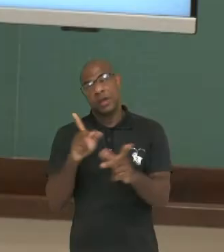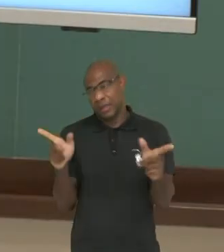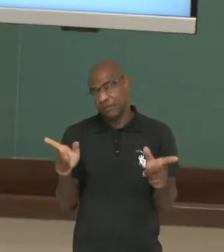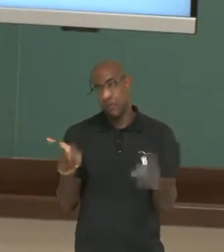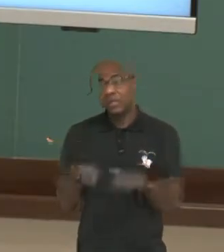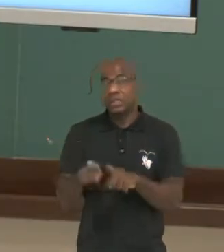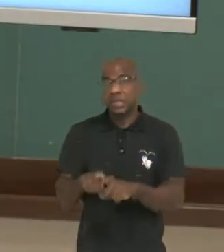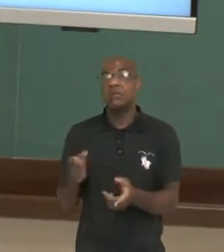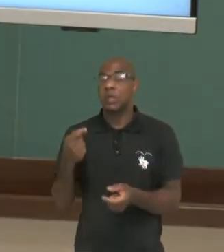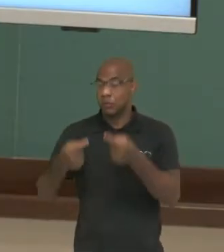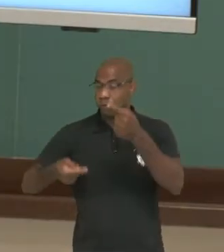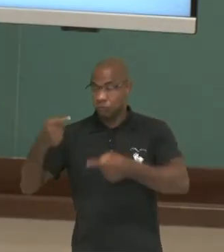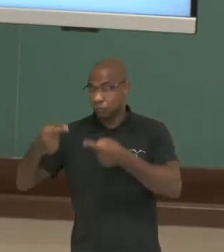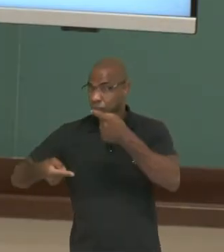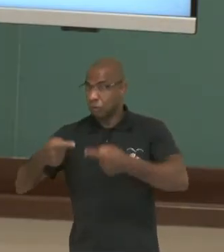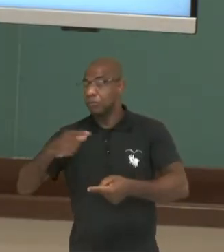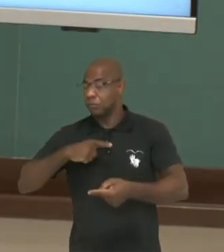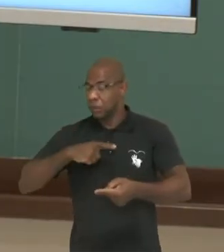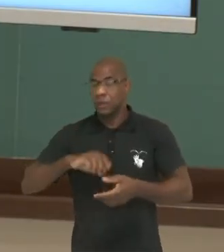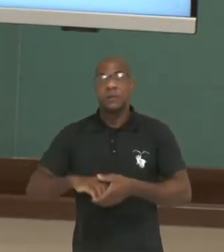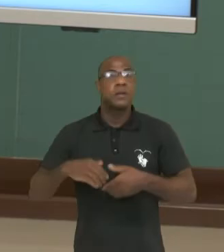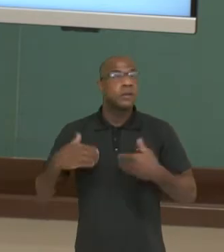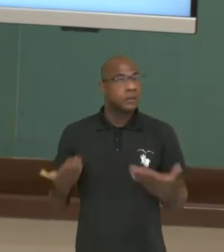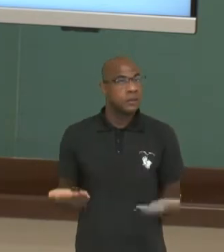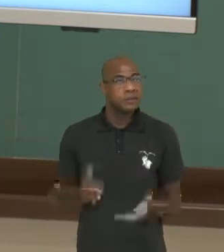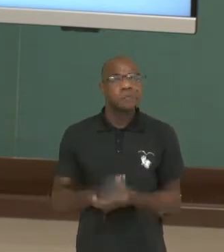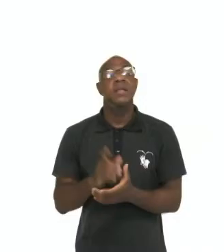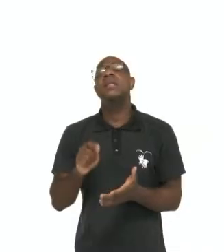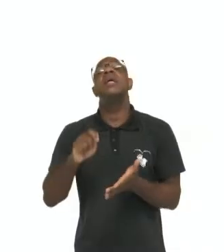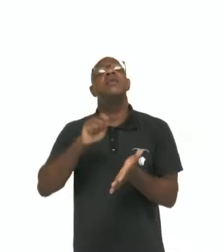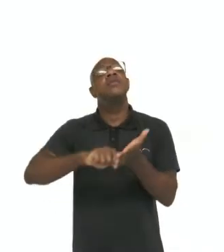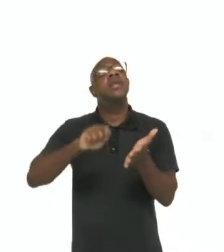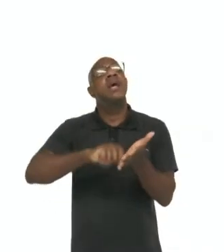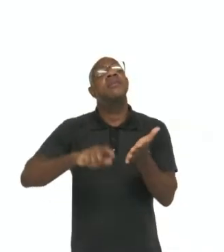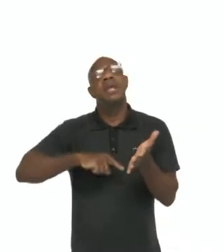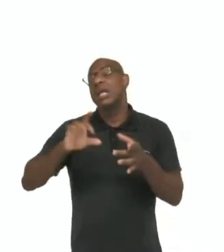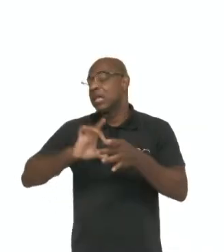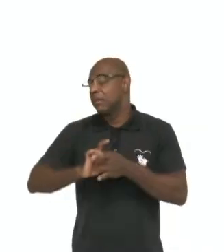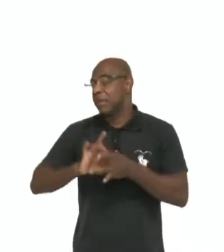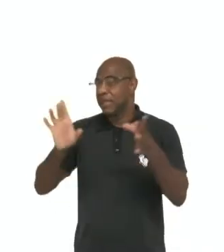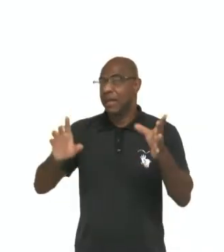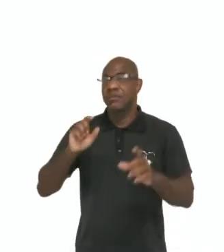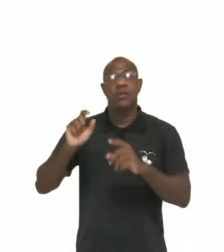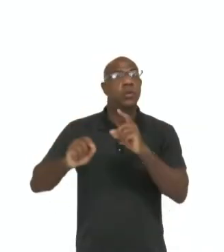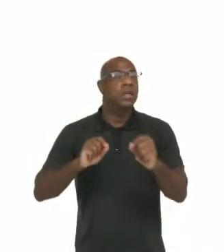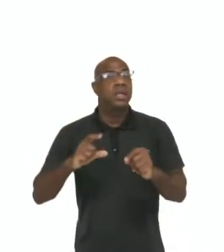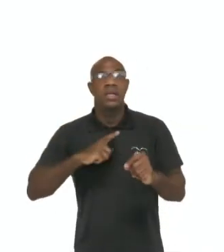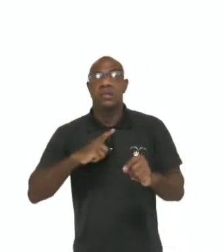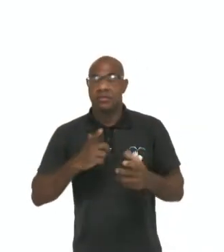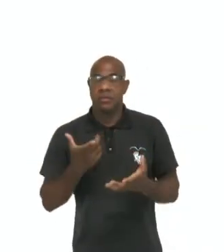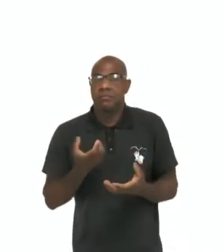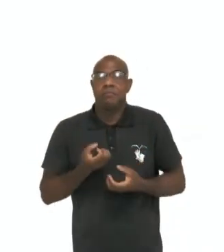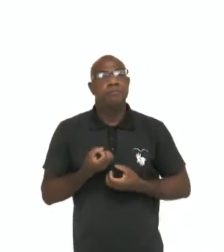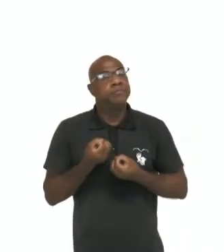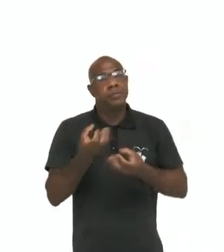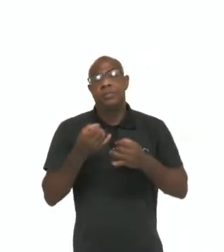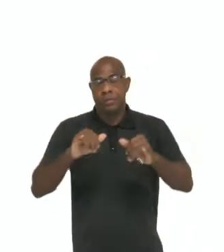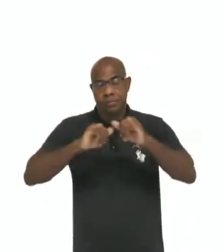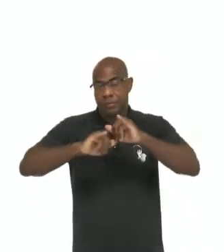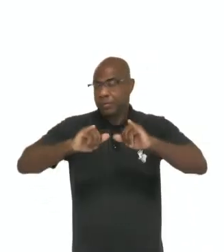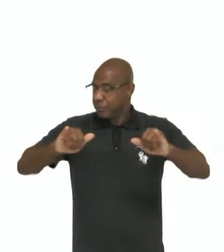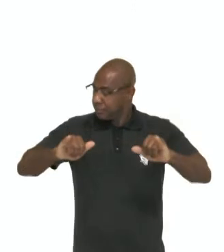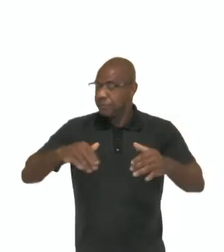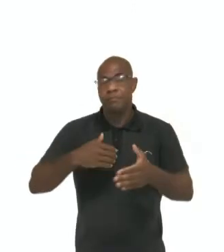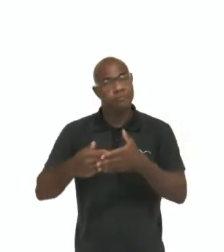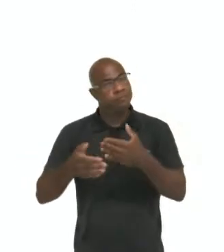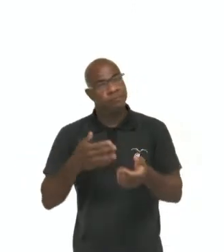causam polêmica. Então, quem escreve nesta seção tem certa liberdade, desobrigando-se de defender a opinião do veículo de comunicação